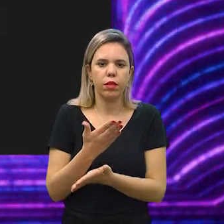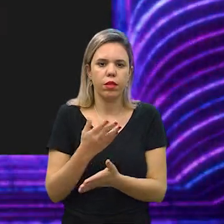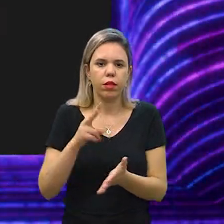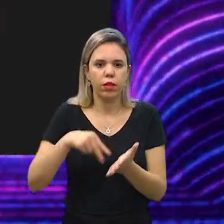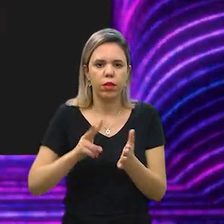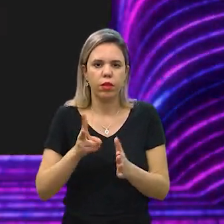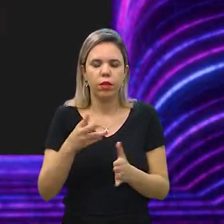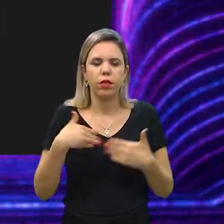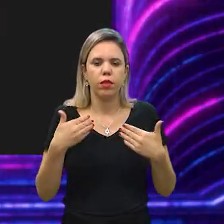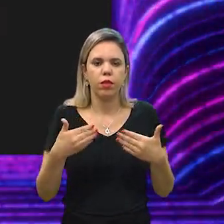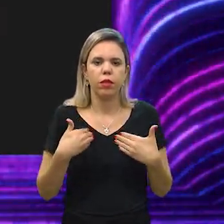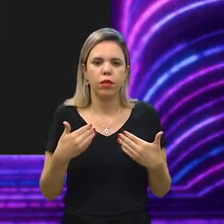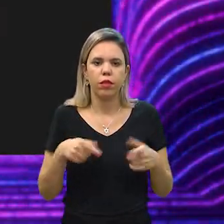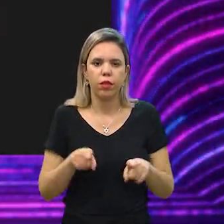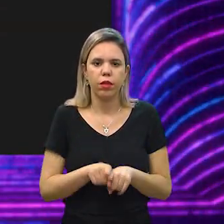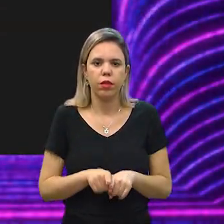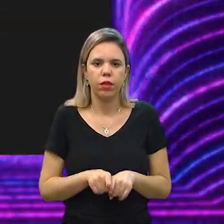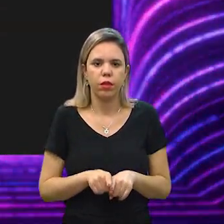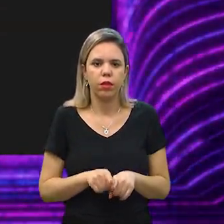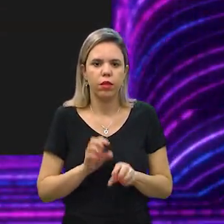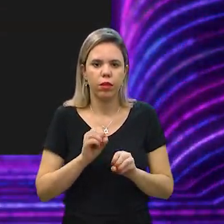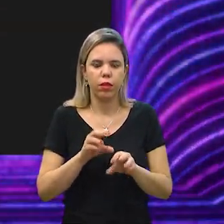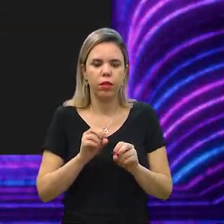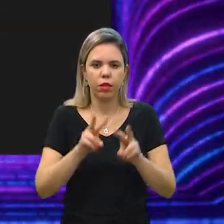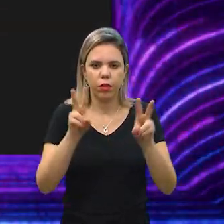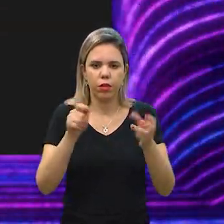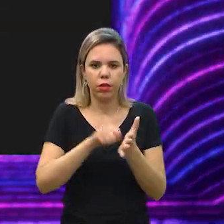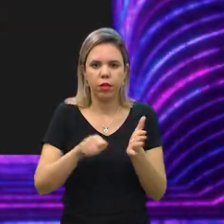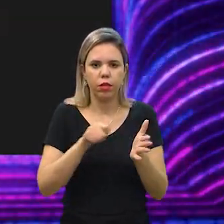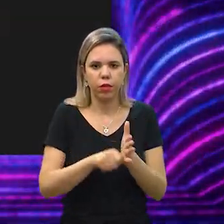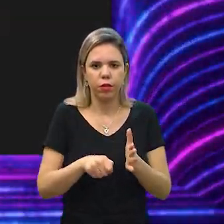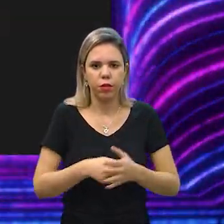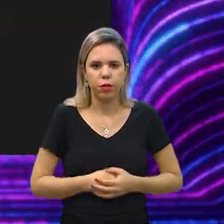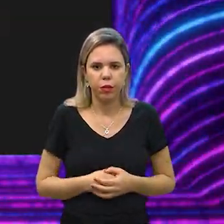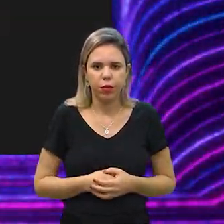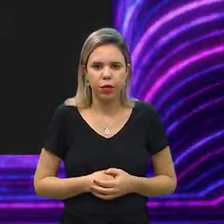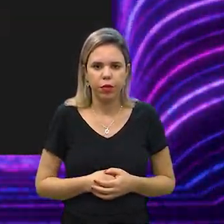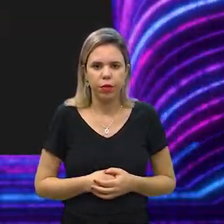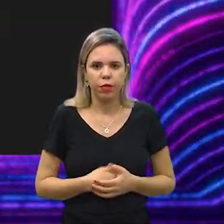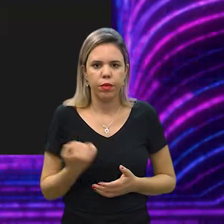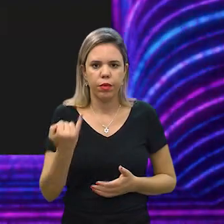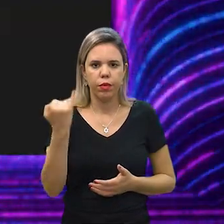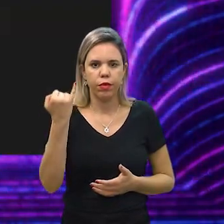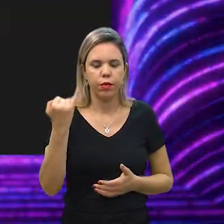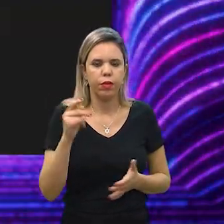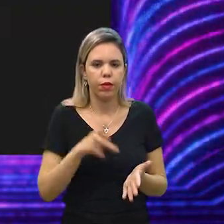gente lê por diversão, ler aqueles que também ensinam sobre a escrita é muito